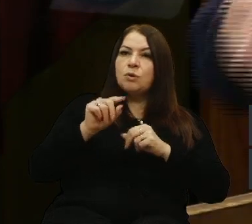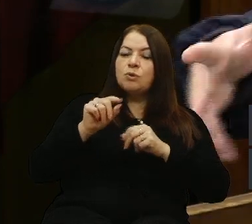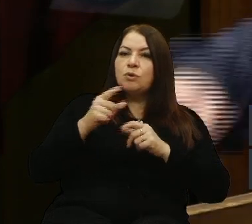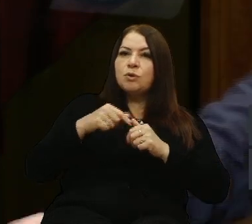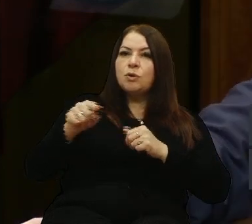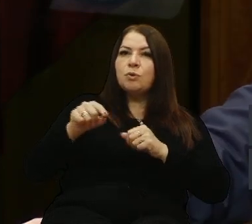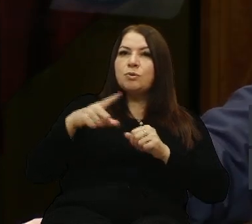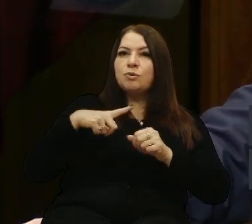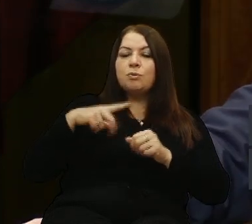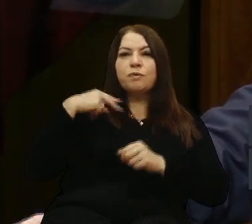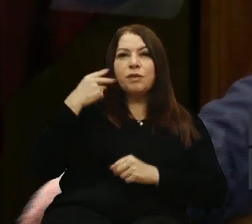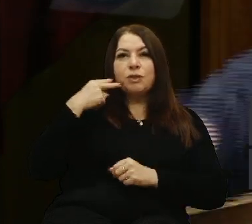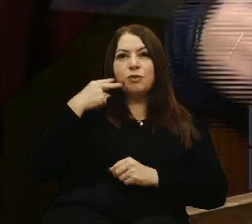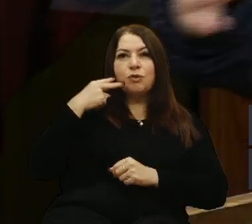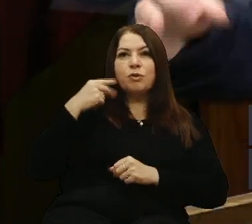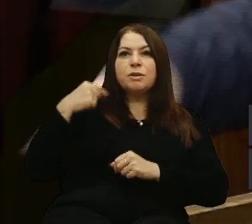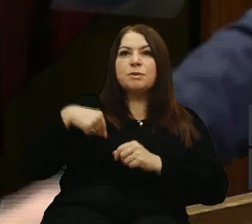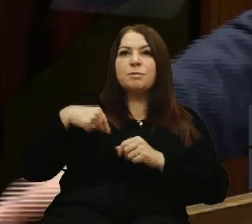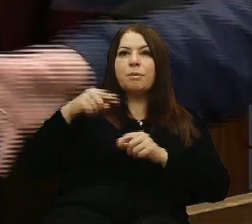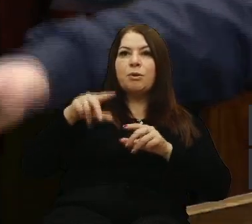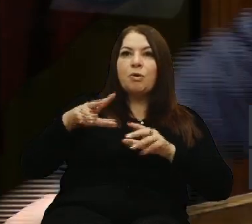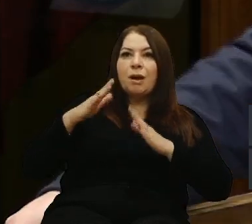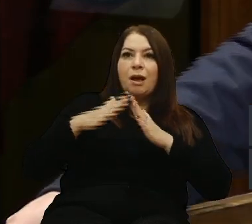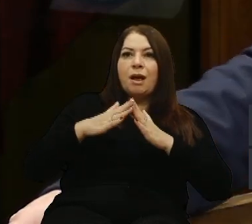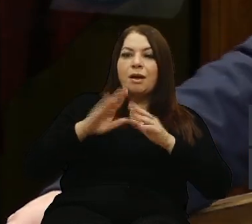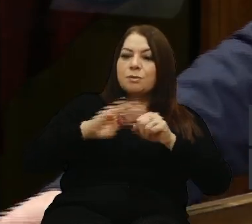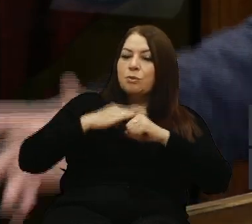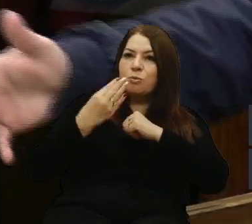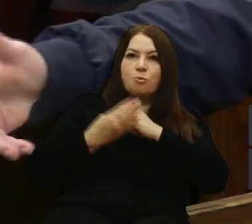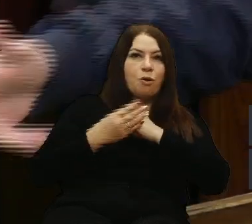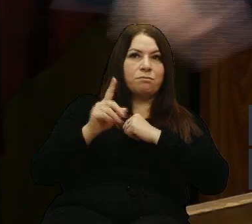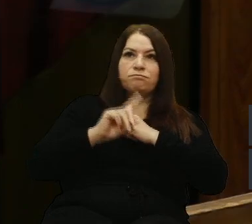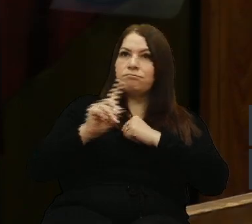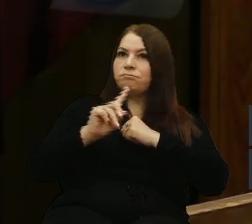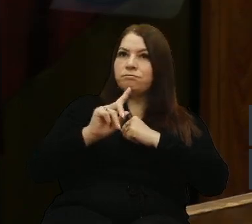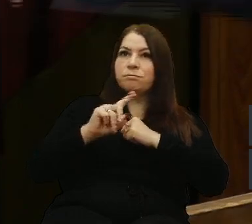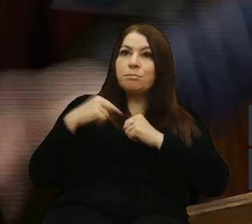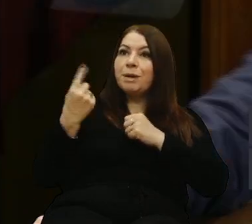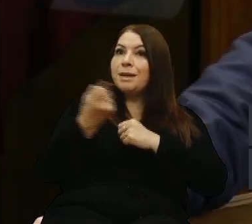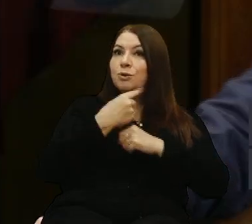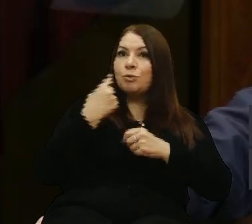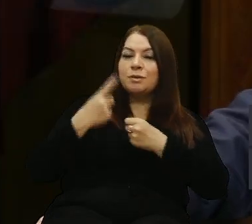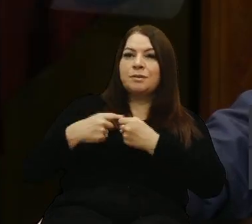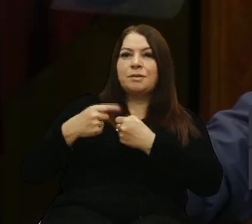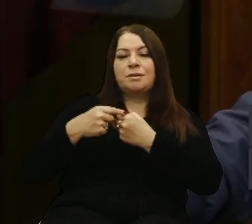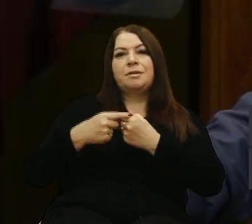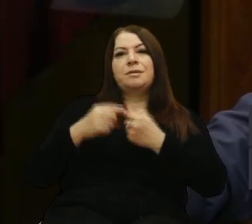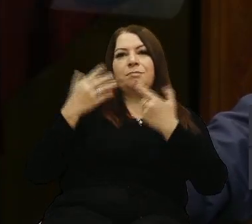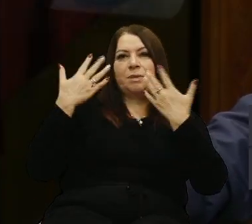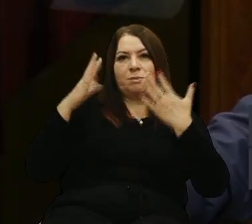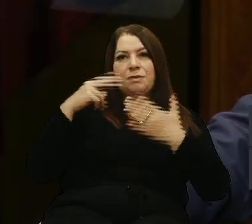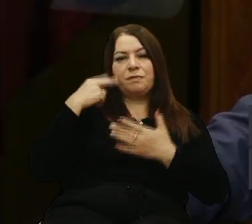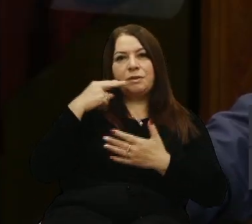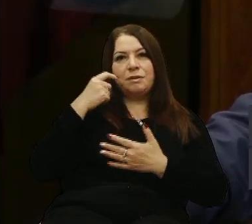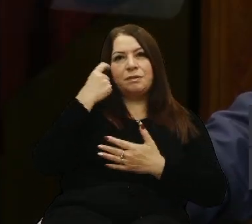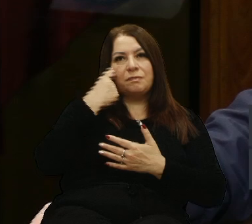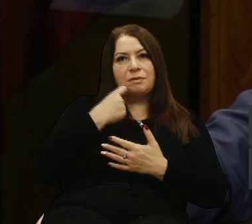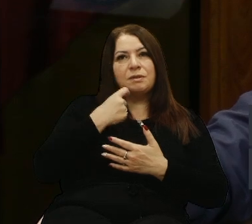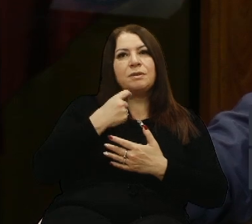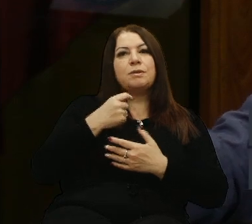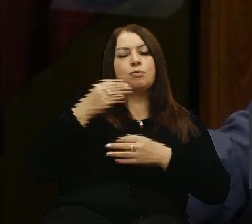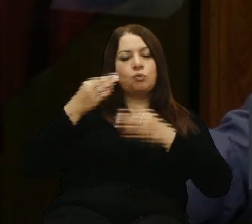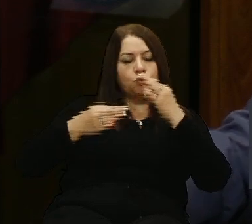nossa casa, para a nossa colônia, para o nosso bairro. Nós legislamos para a cidade inteira. Parabéns, vereador Caleb, é